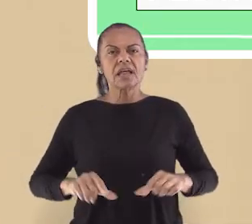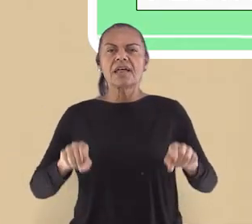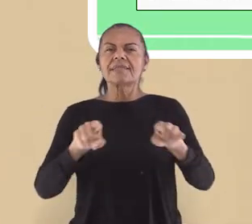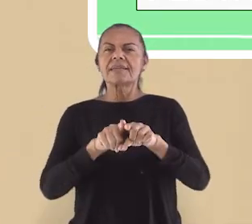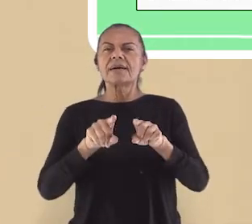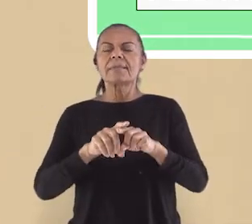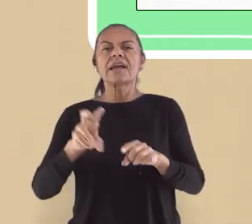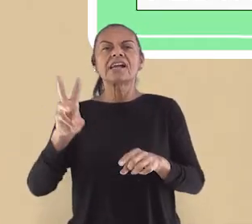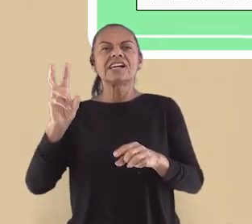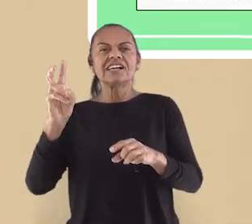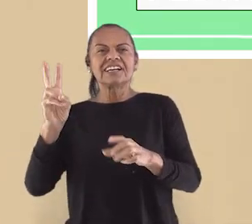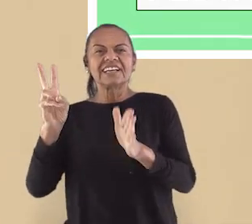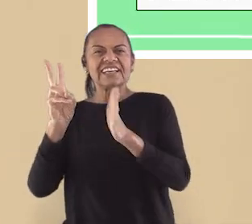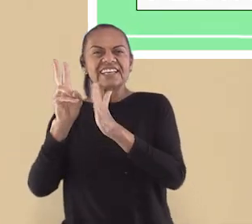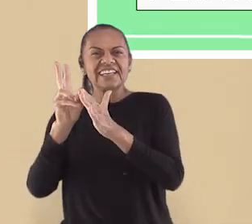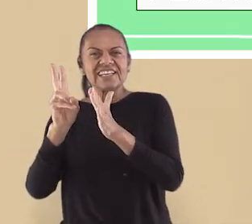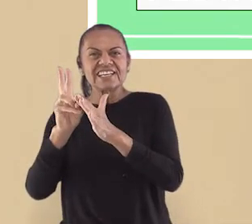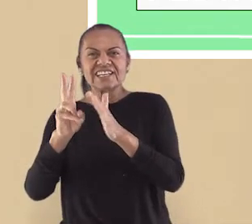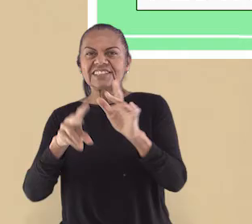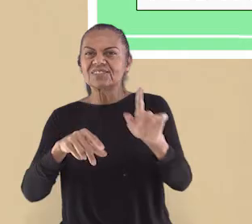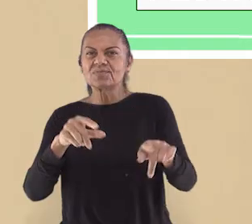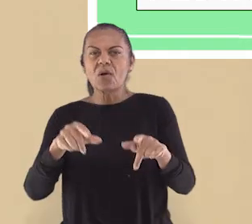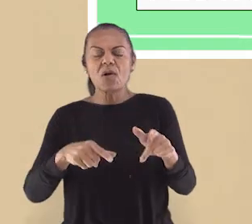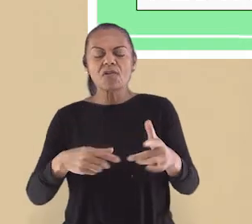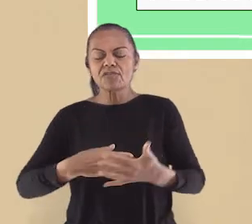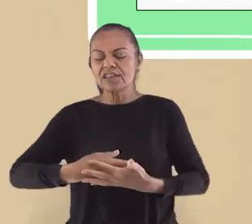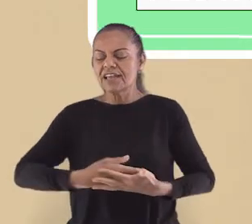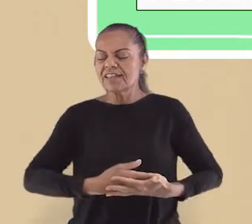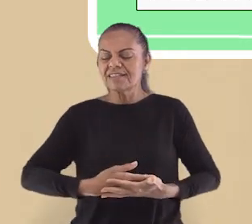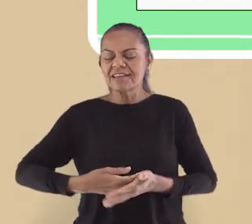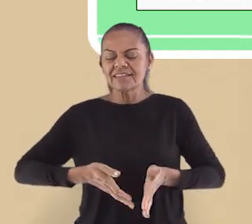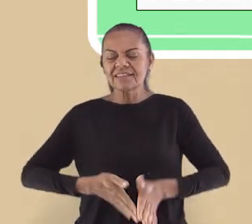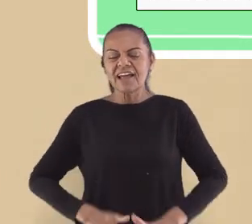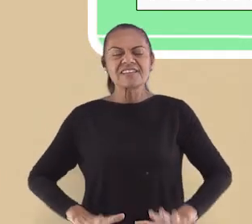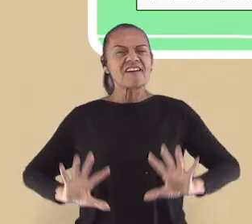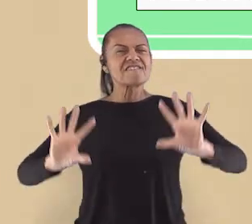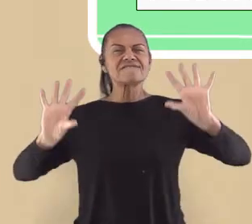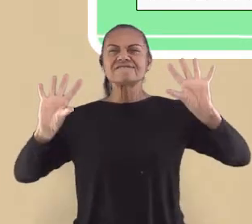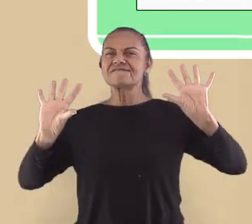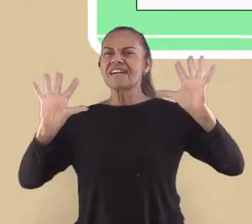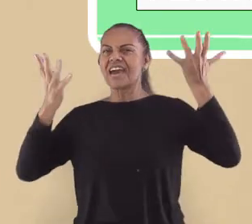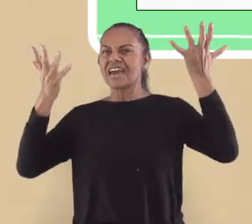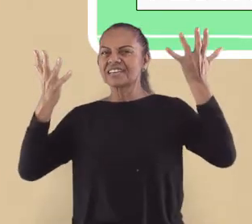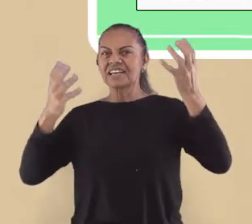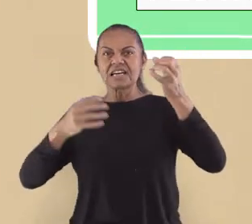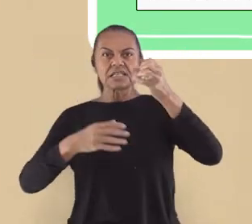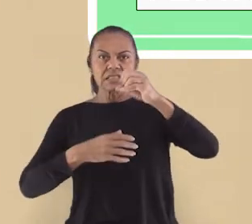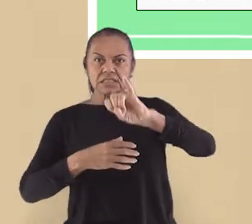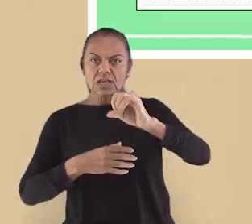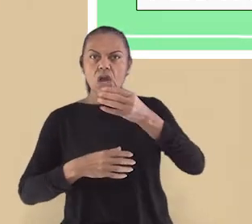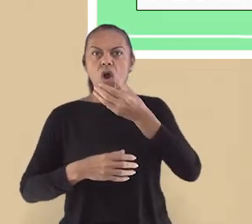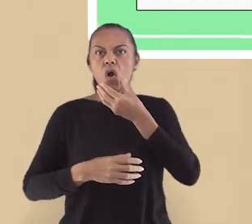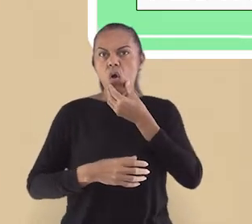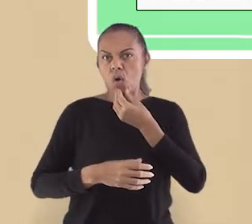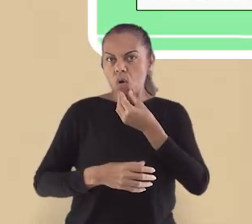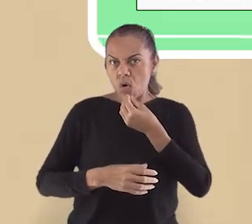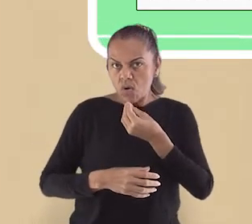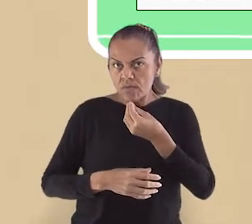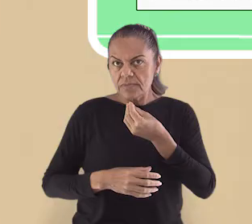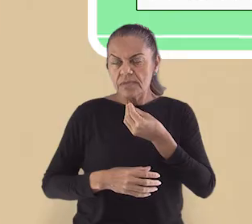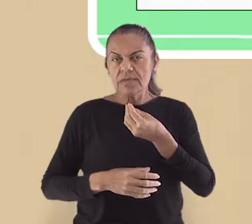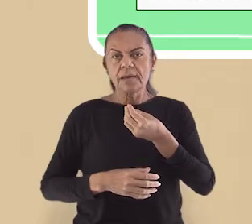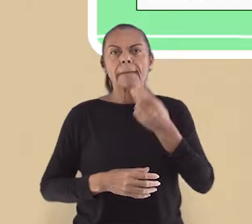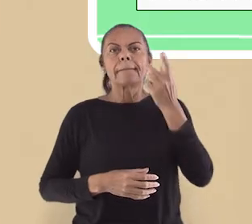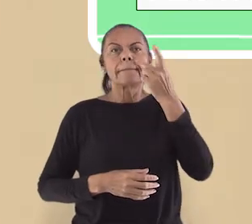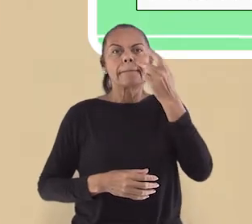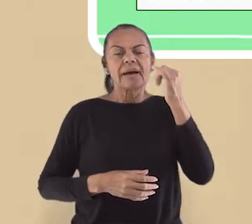Tupinambá, celebra o nascimento de um bebê com uma grande festa. Se for menino, o pai corta com o dente o